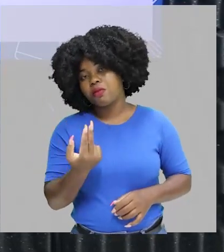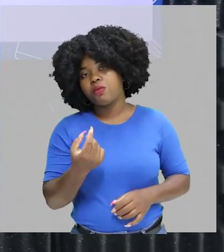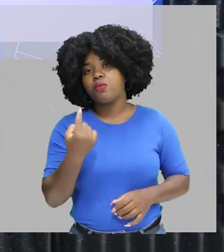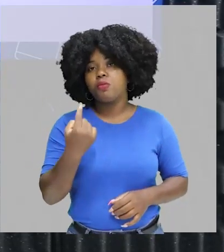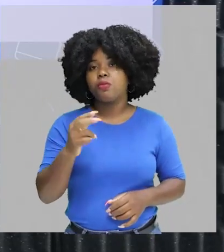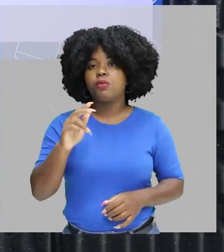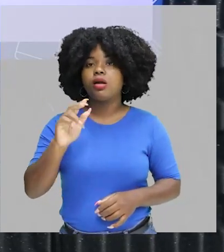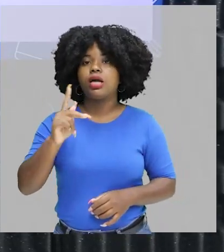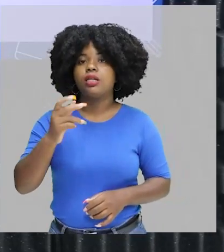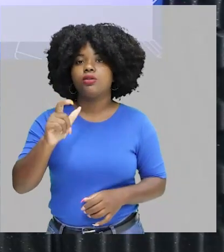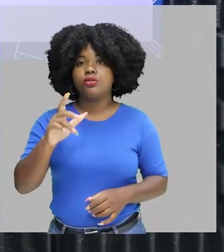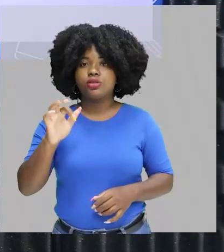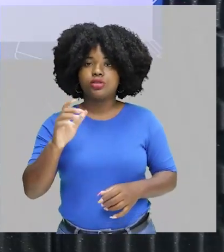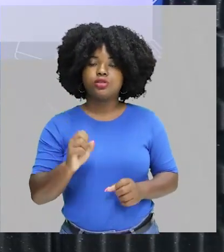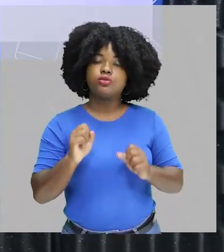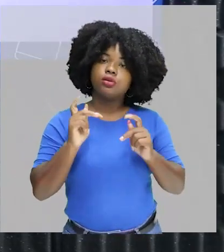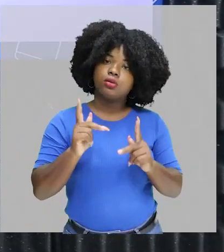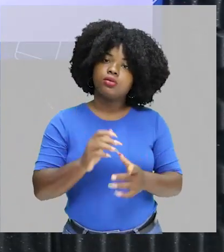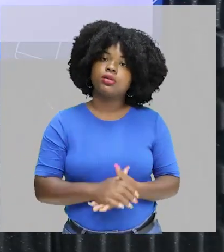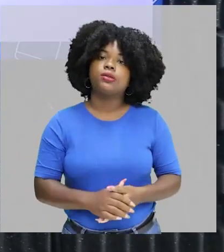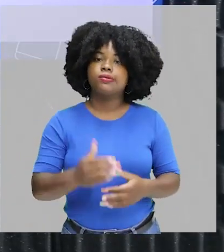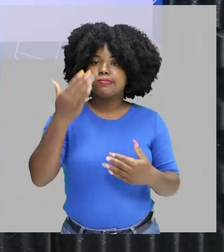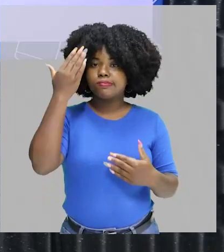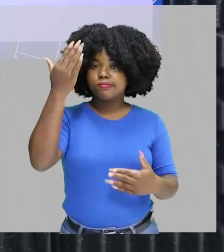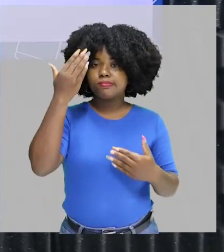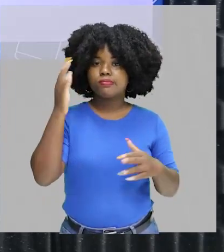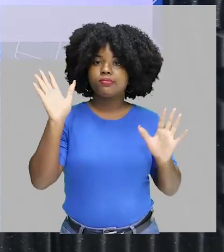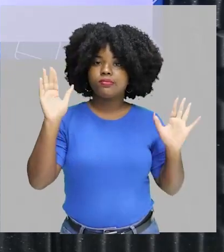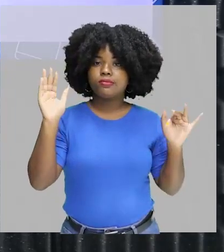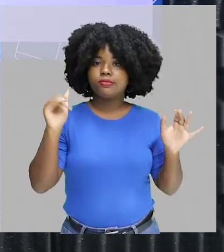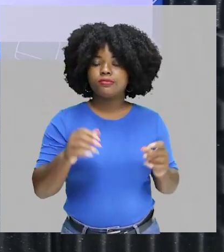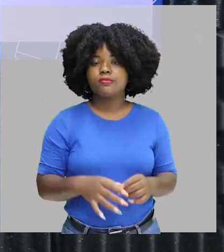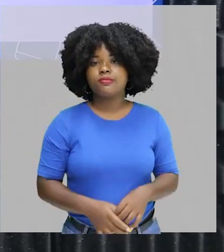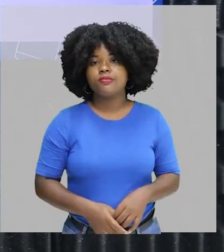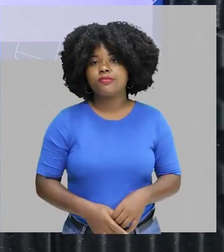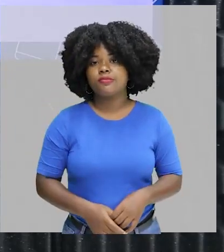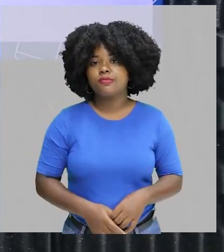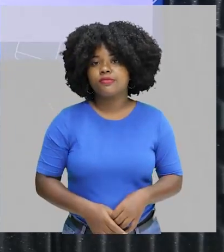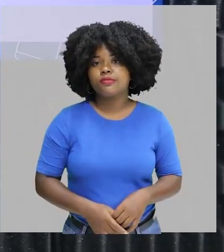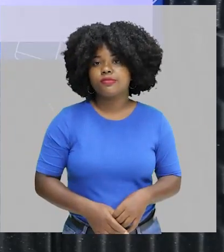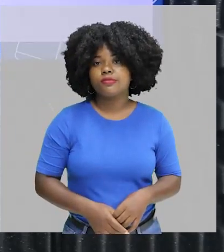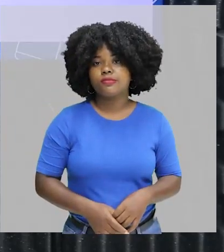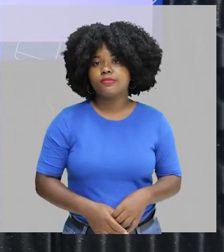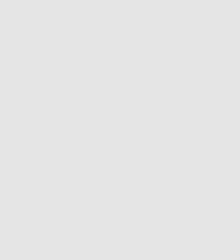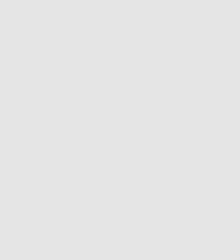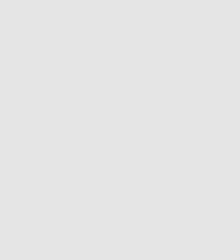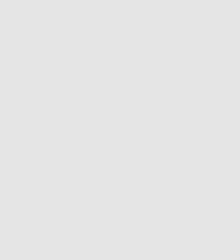um halogênio hidreto. Ok, turminha? Muito obrigado, até a próxima. Valeu!